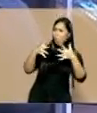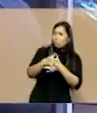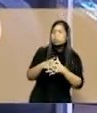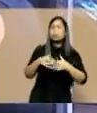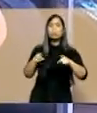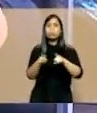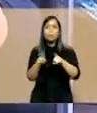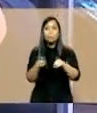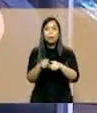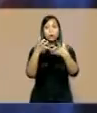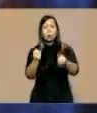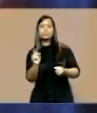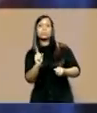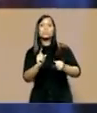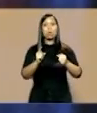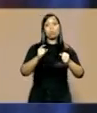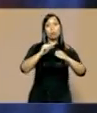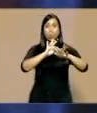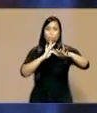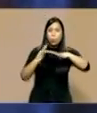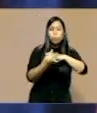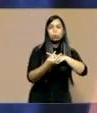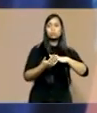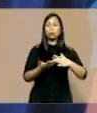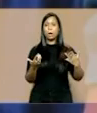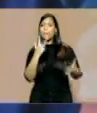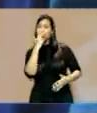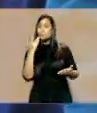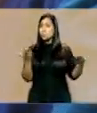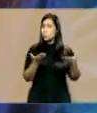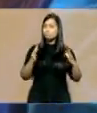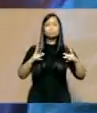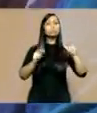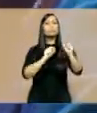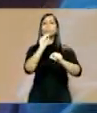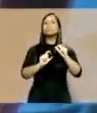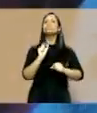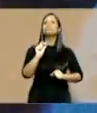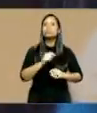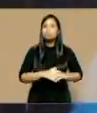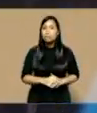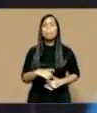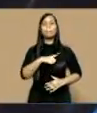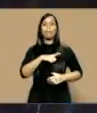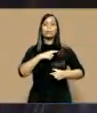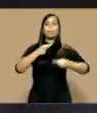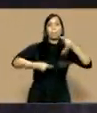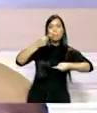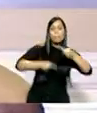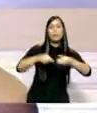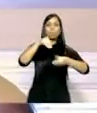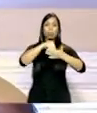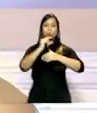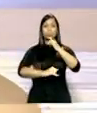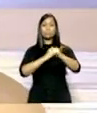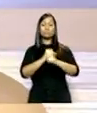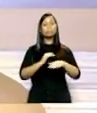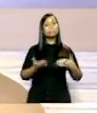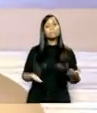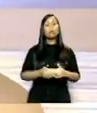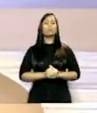e discordância nas redes sociais. Parece que hoje tudo é motivo para travar uma discussão virtual. Na maioria das